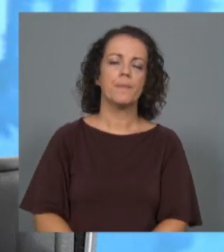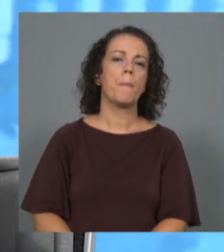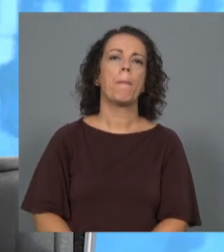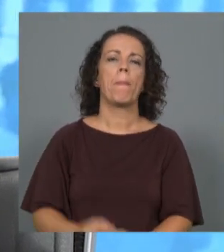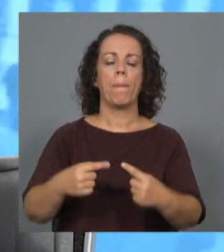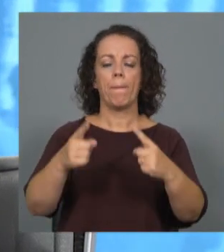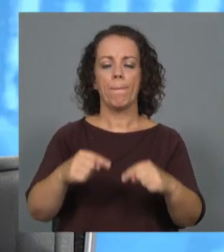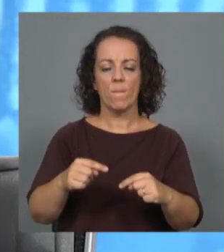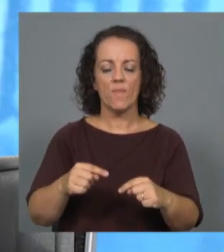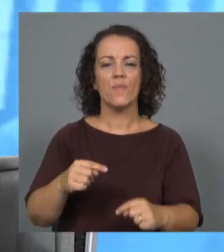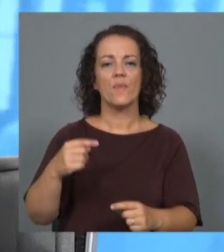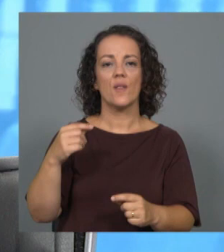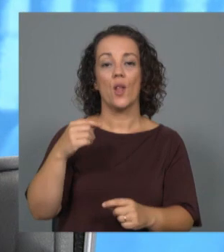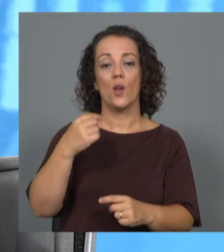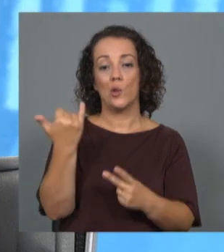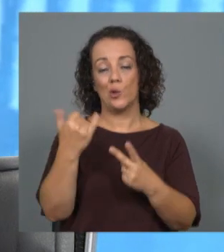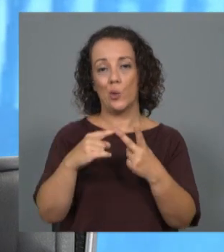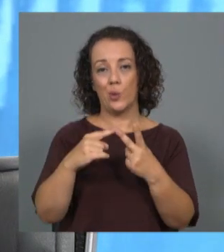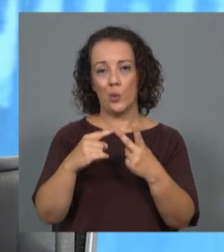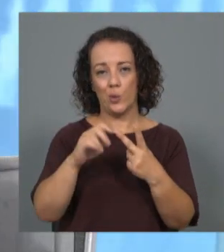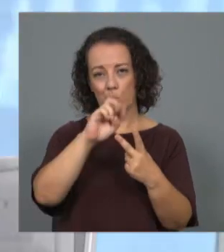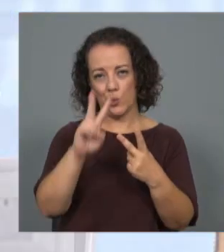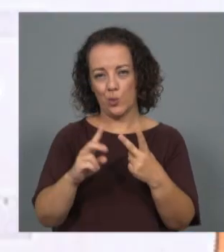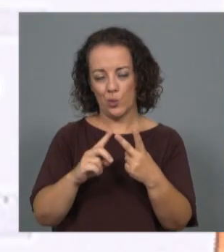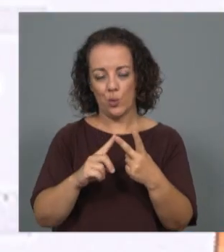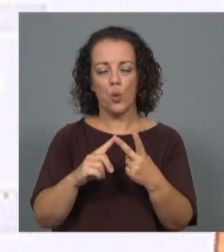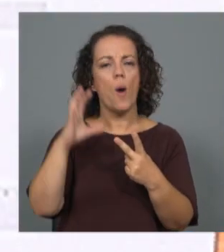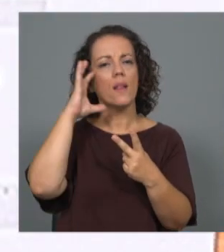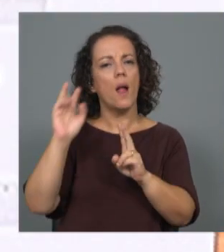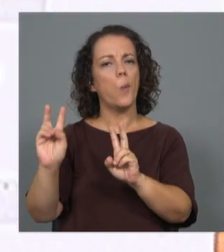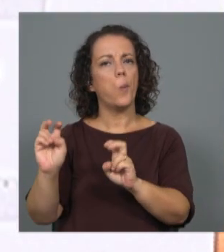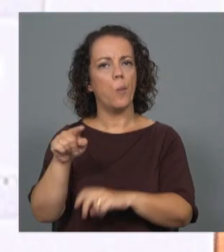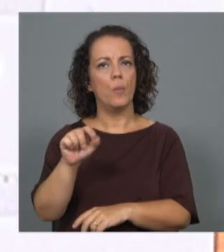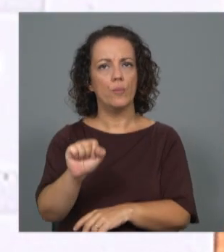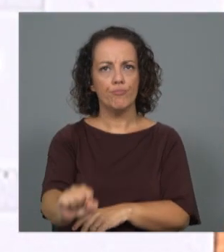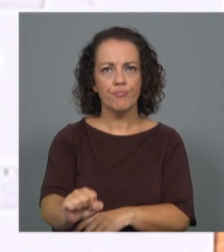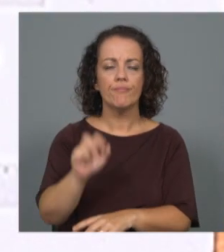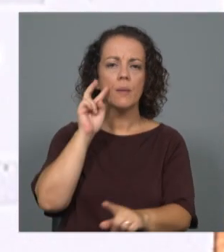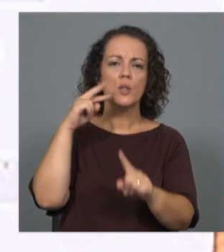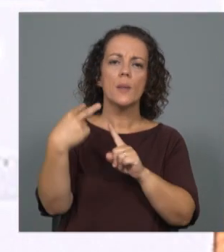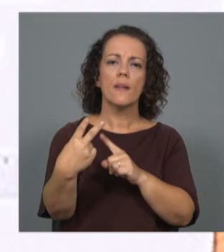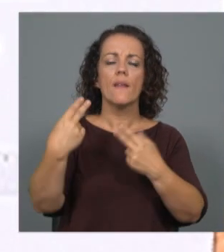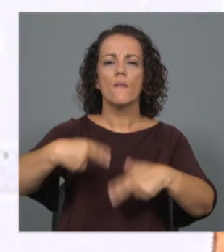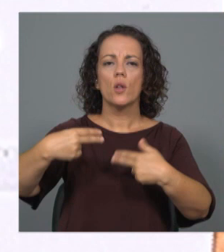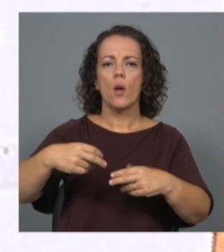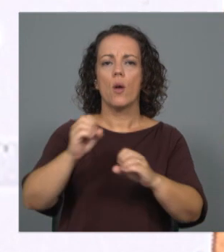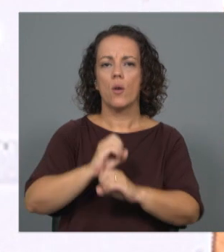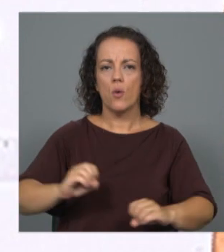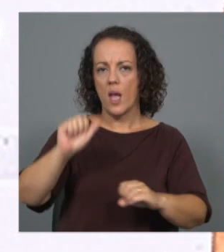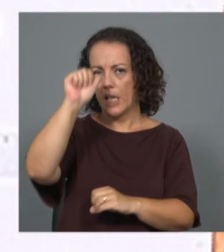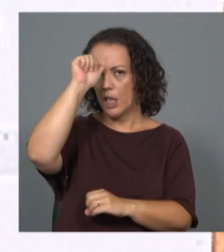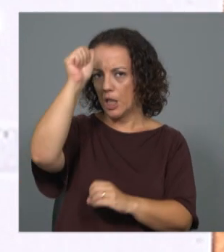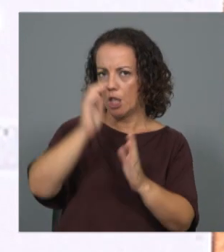Perspectivas, na tarde do segundo dia, o segundo painel, Perspectivas da Fraternidade Sem Fronteiras, Hinduísmo, Budismo